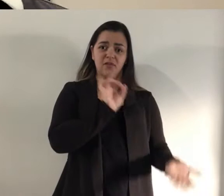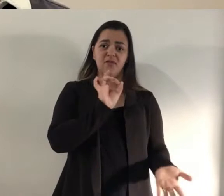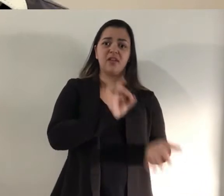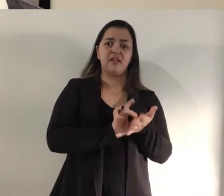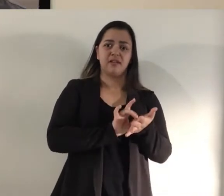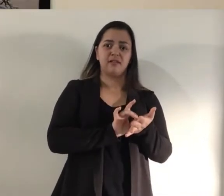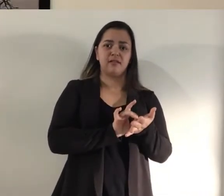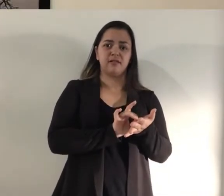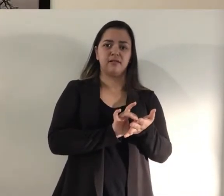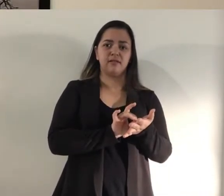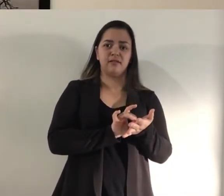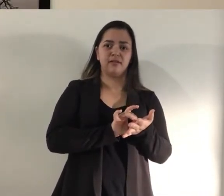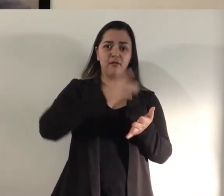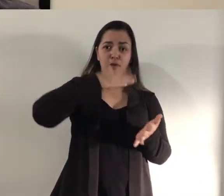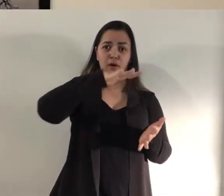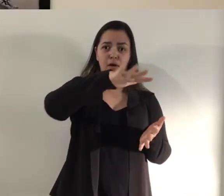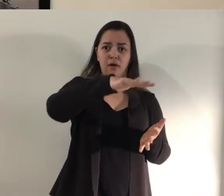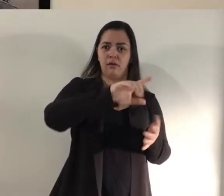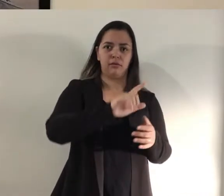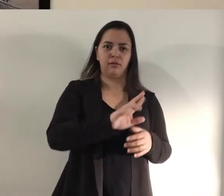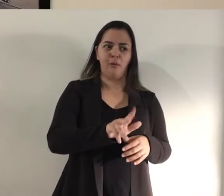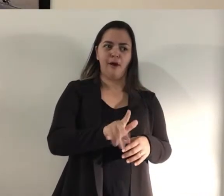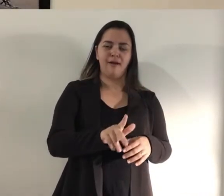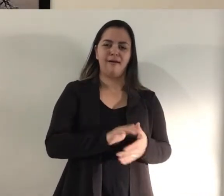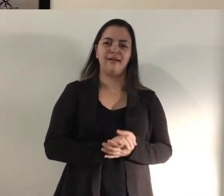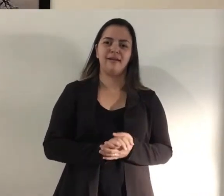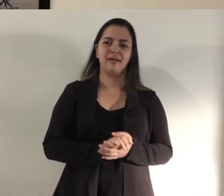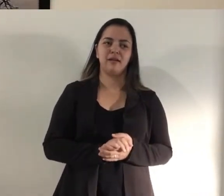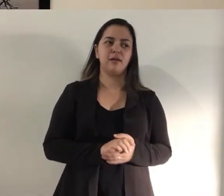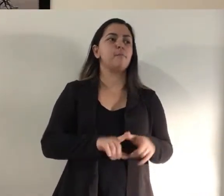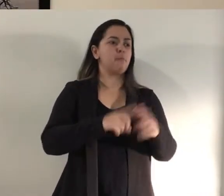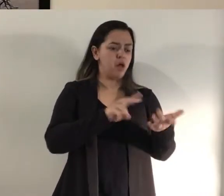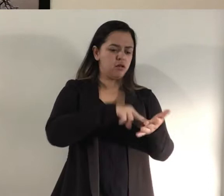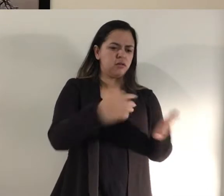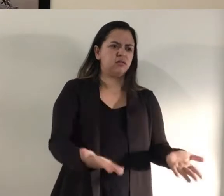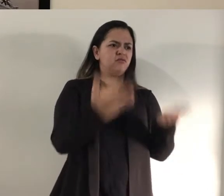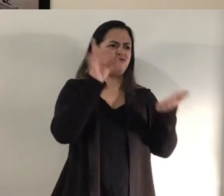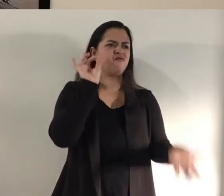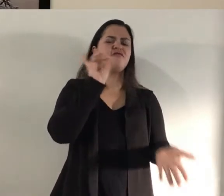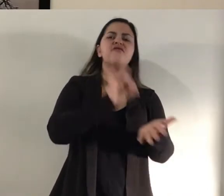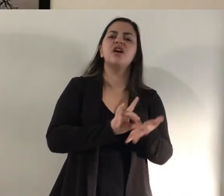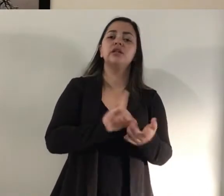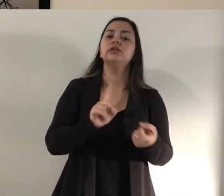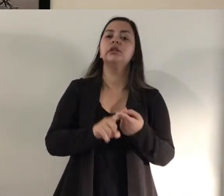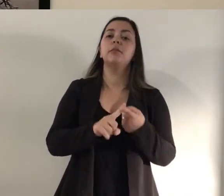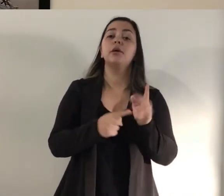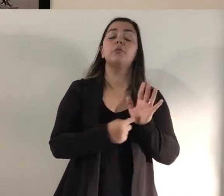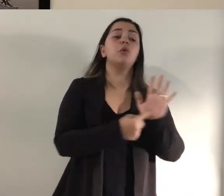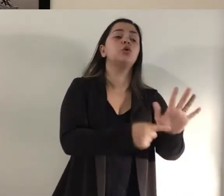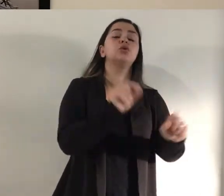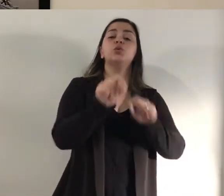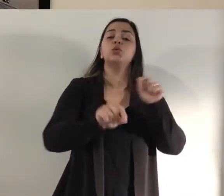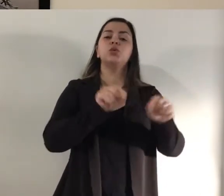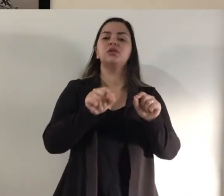ser uma evidência da sua ressurreição de maneira verdadeira, ele estava mostrando uma de suas credenciais. Suas feridas, na